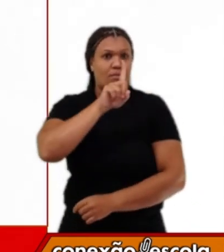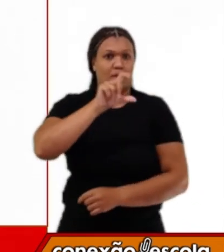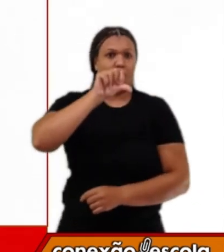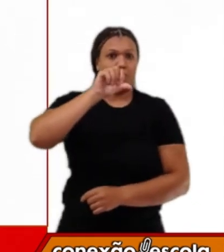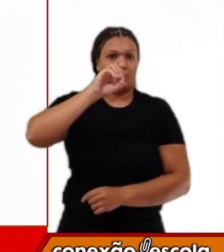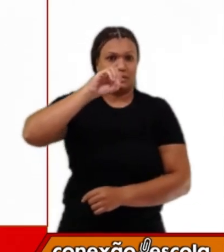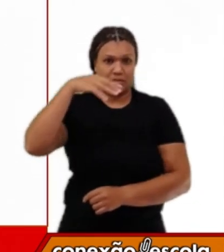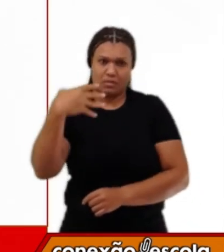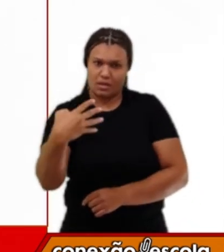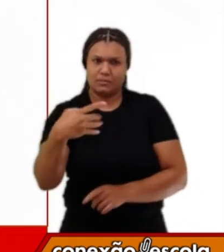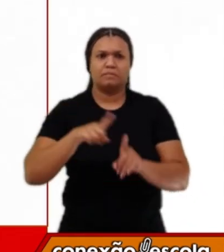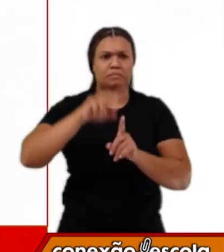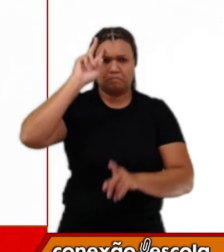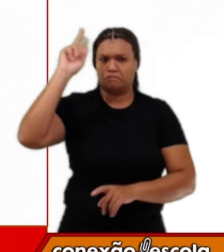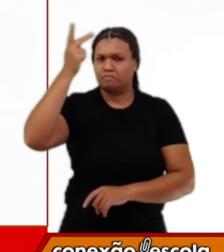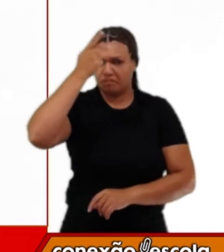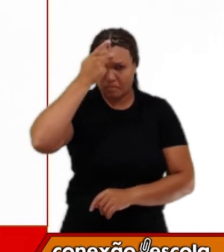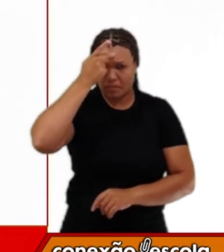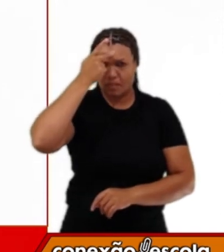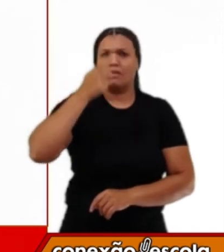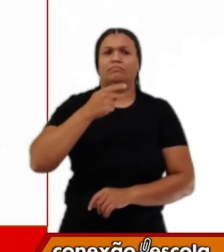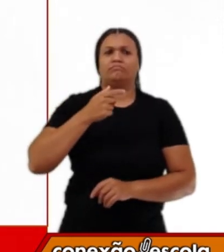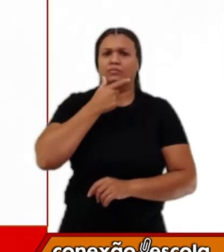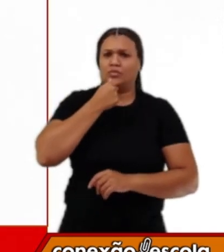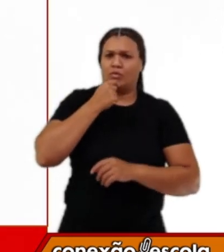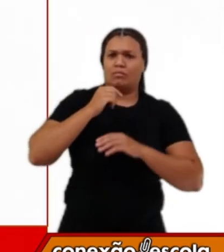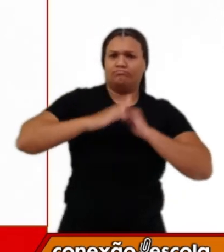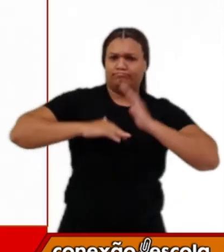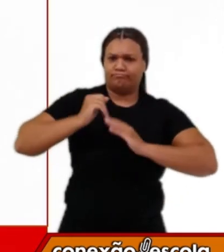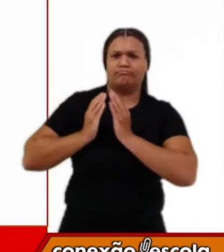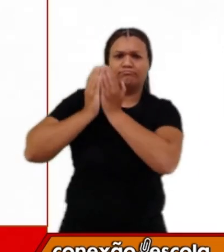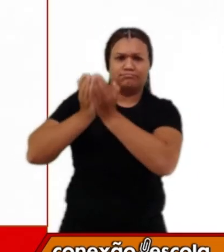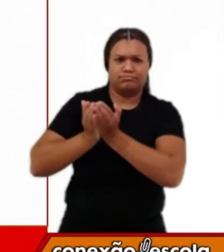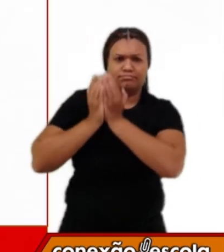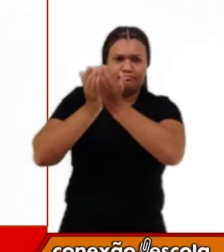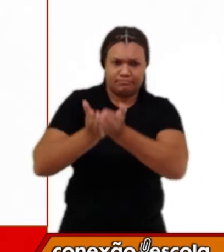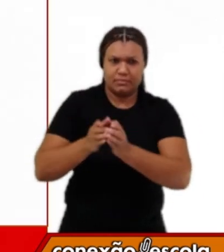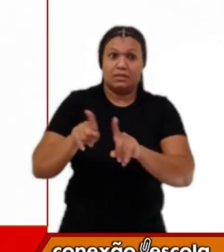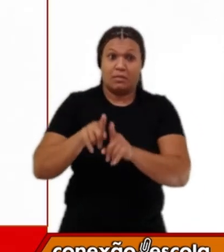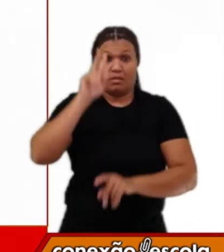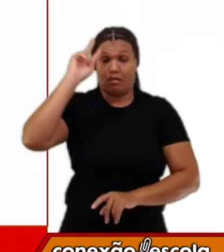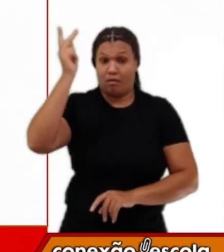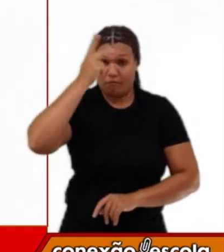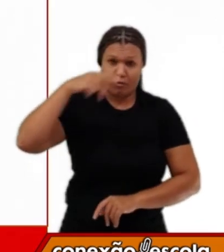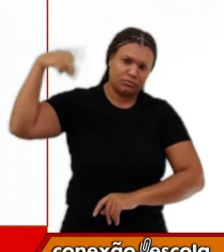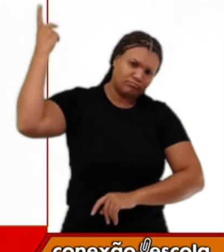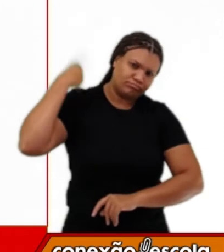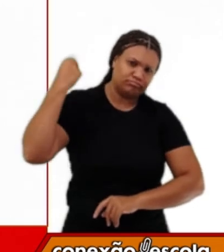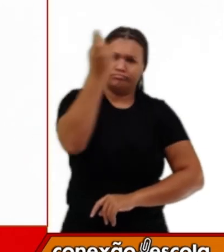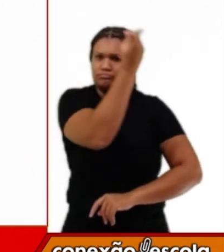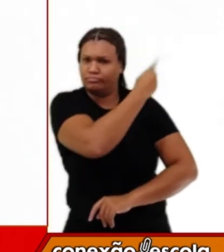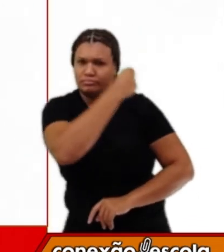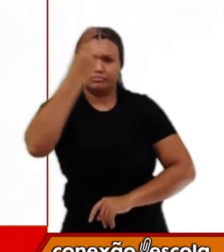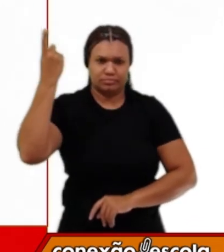dos marinheiros ou a revolta da Chibata. Sobre a revolta da vacina, é importante destacar a seguinte